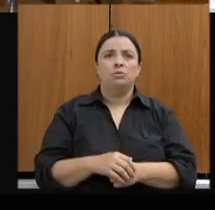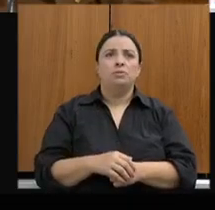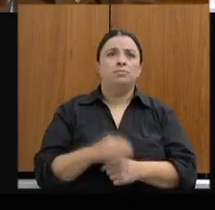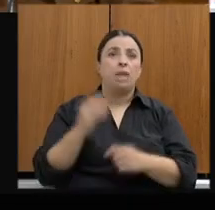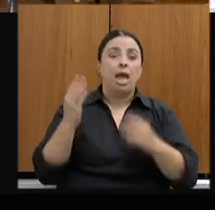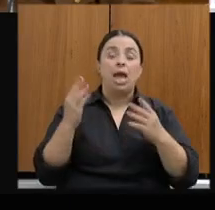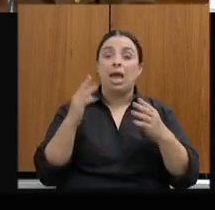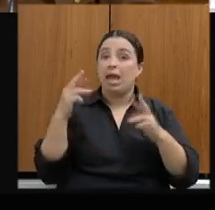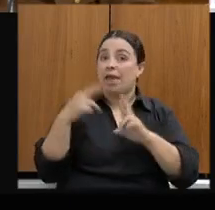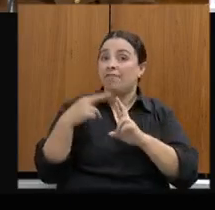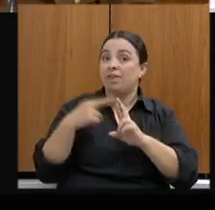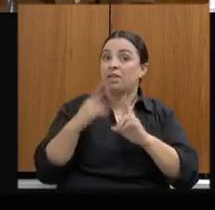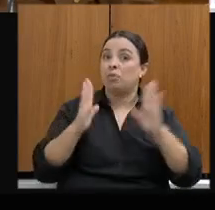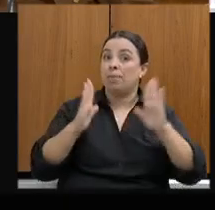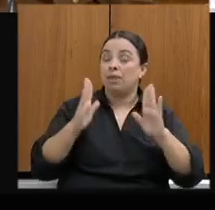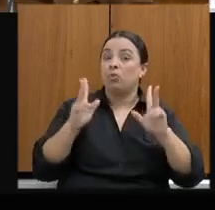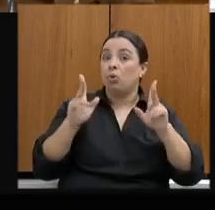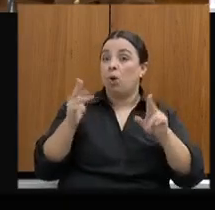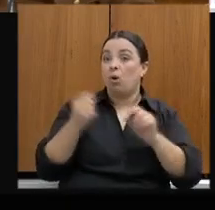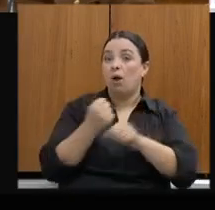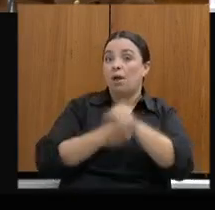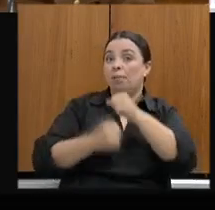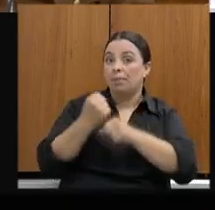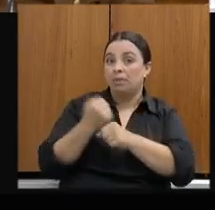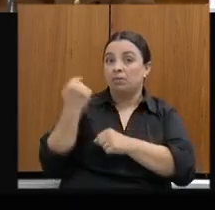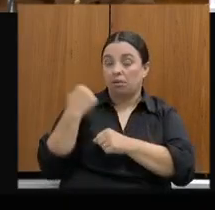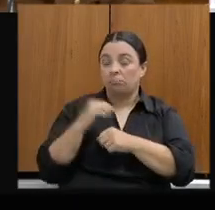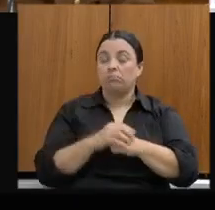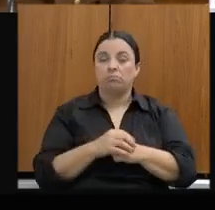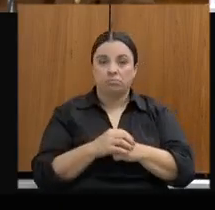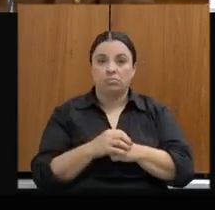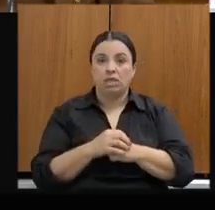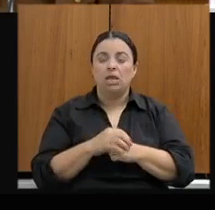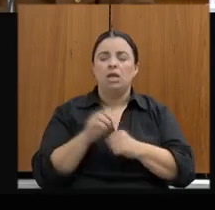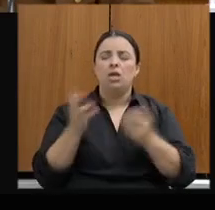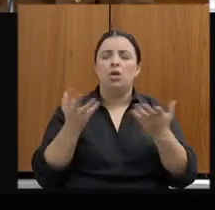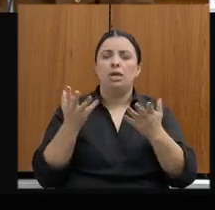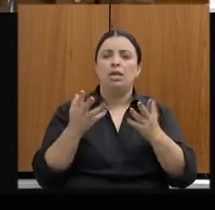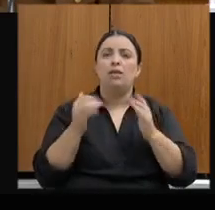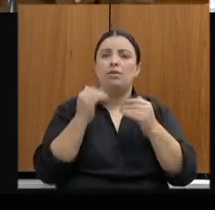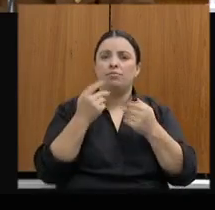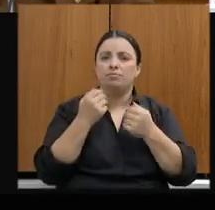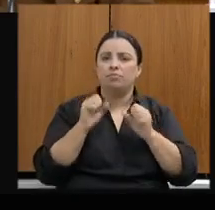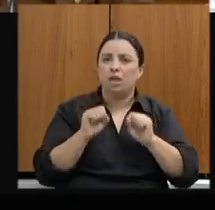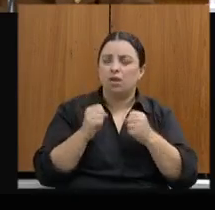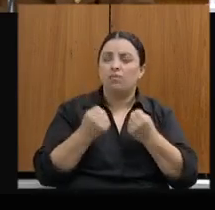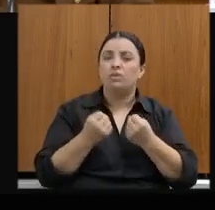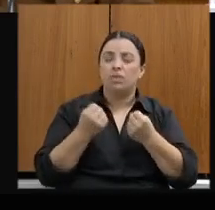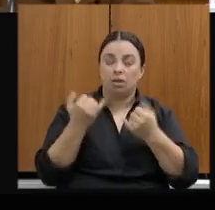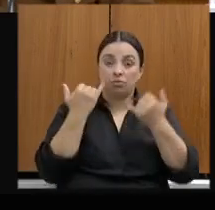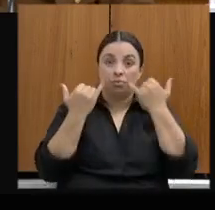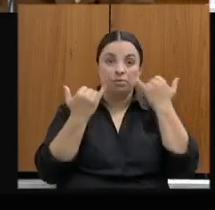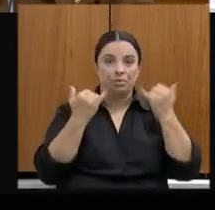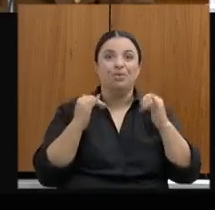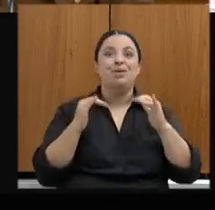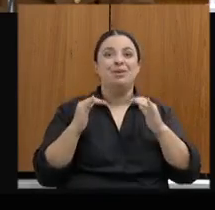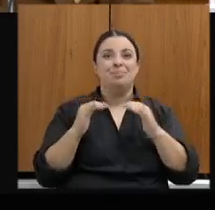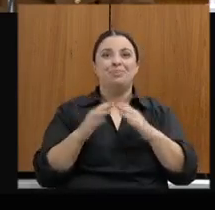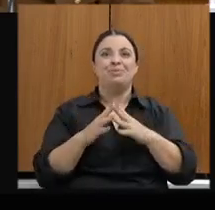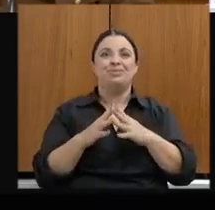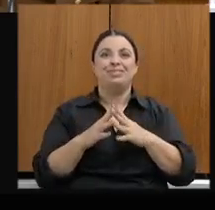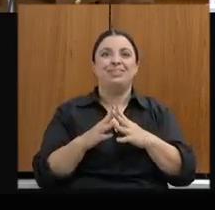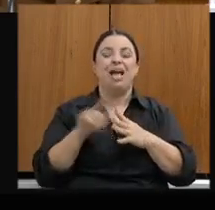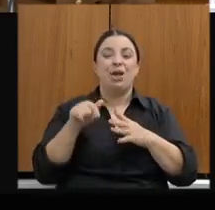mesmo período do ano passado eu queria destacar aqui senhores queria destacar que nós estamos exatamente aqui já no período